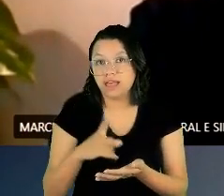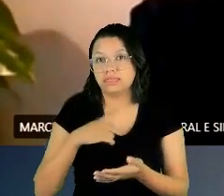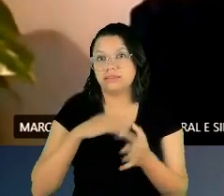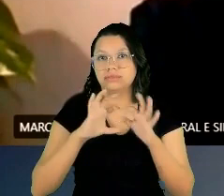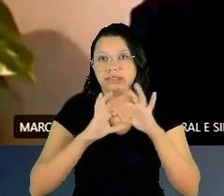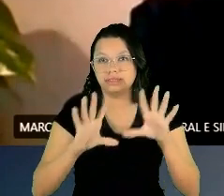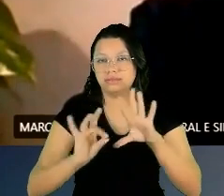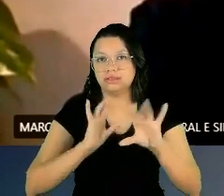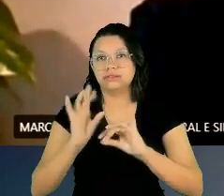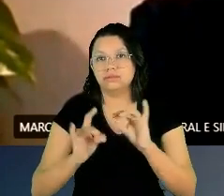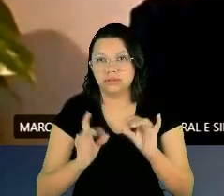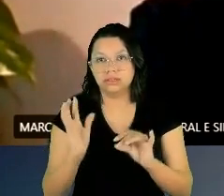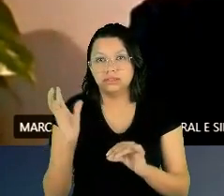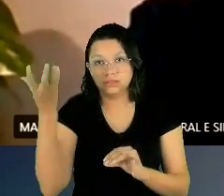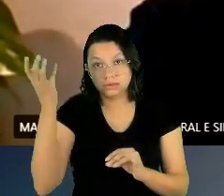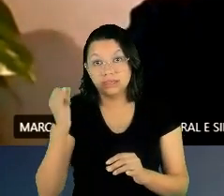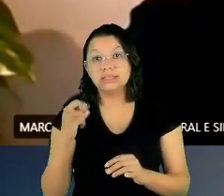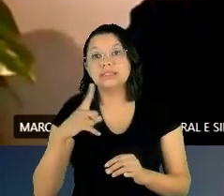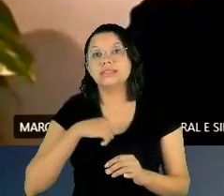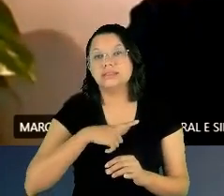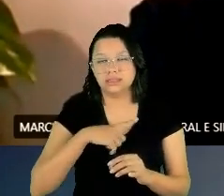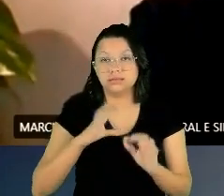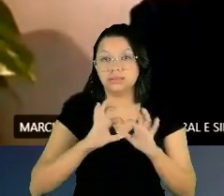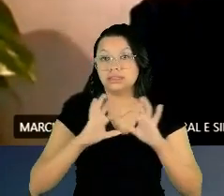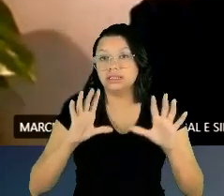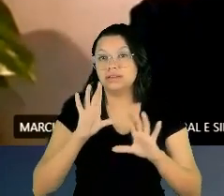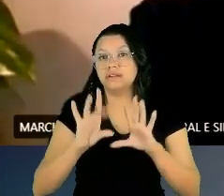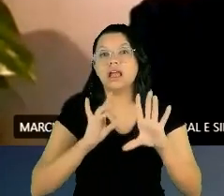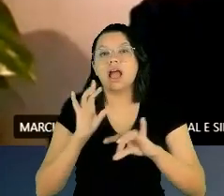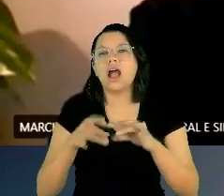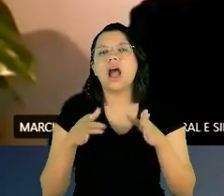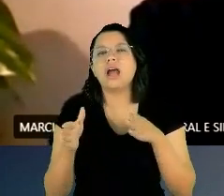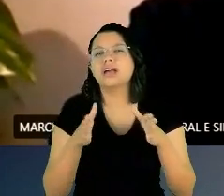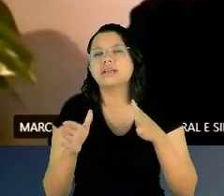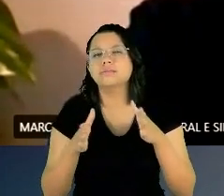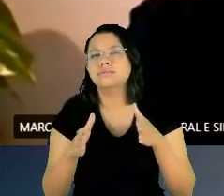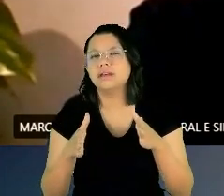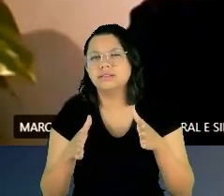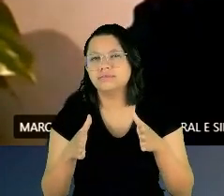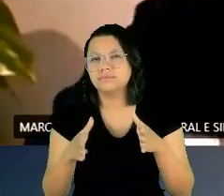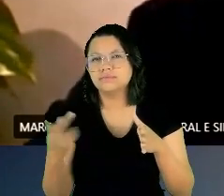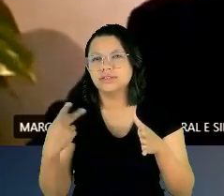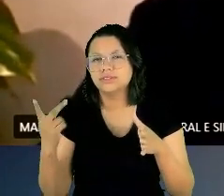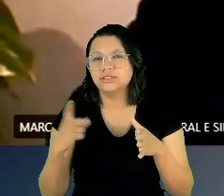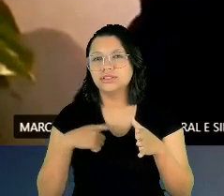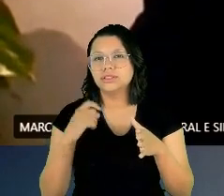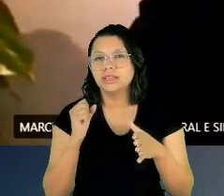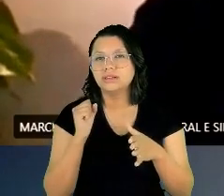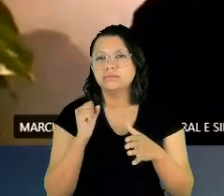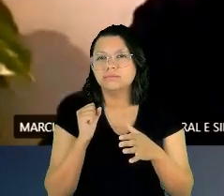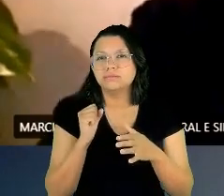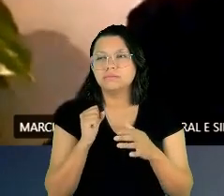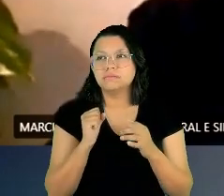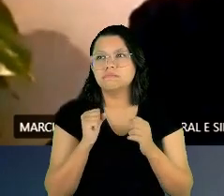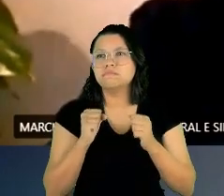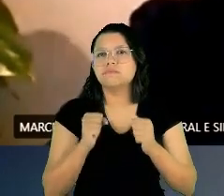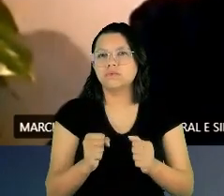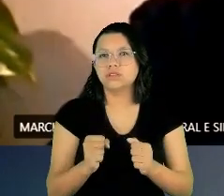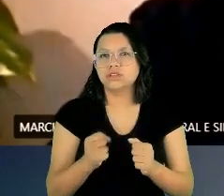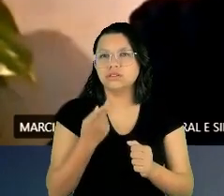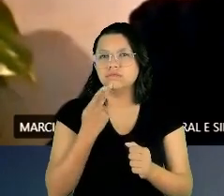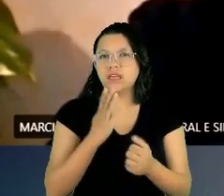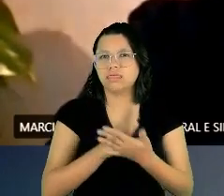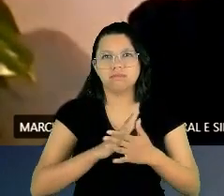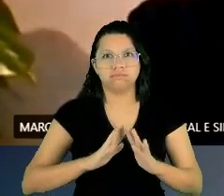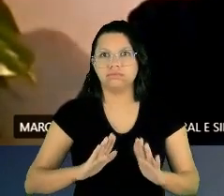nós temos realmente, de fato, livre-arbítrio na tomada de decisão. E se temos livre-arbítrio, em que momento a gente tem poder de